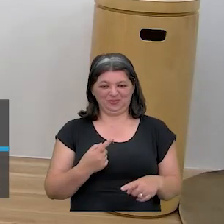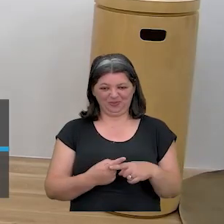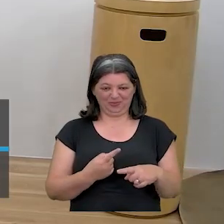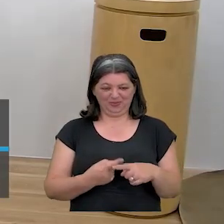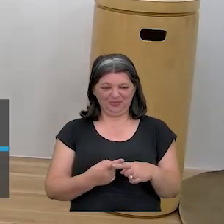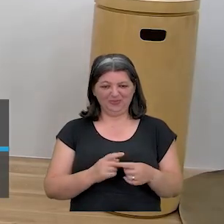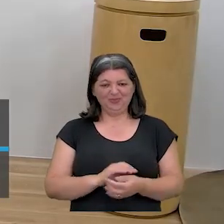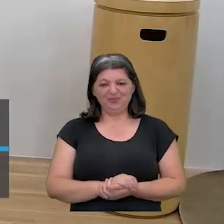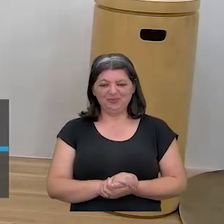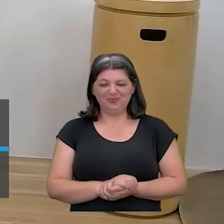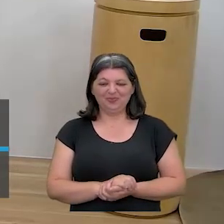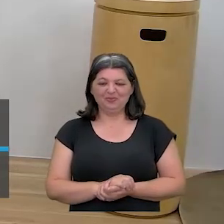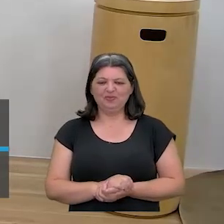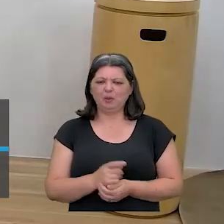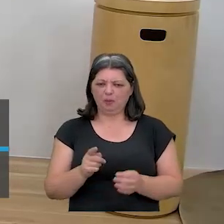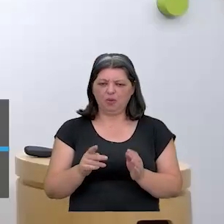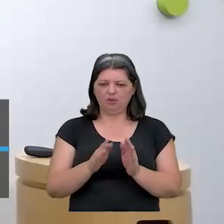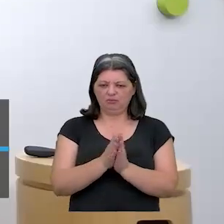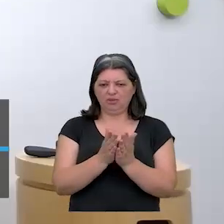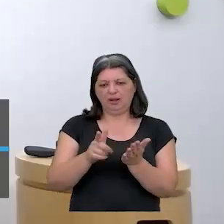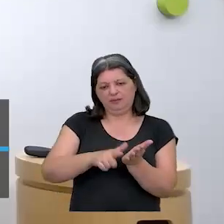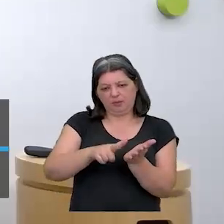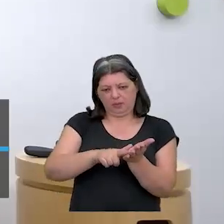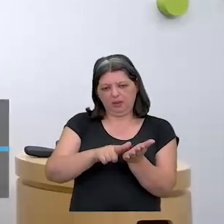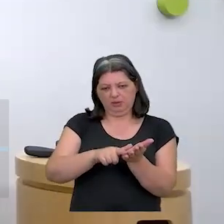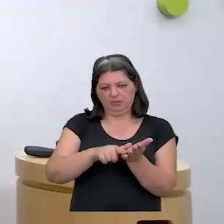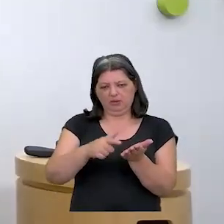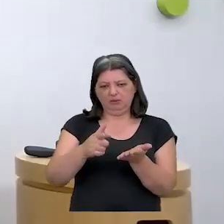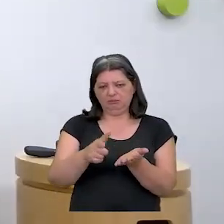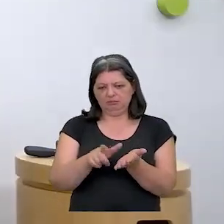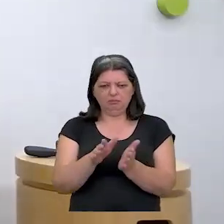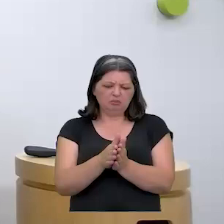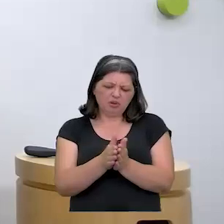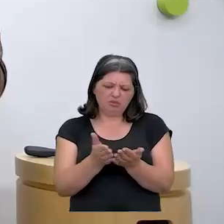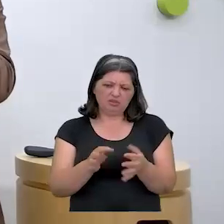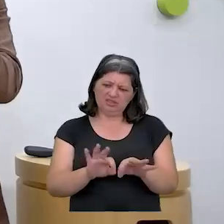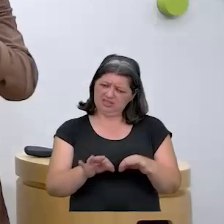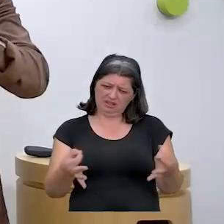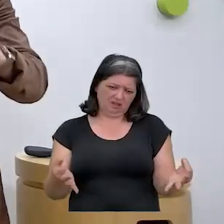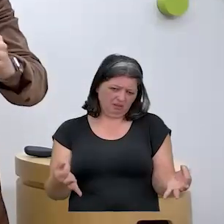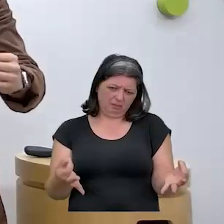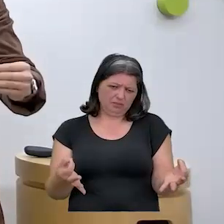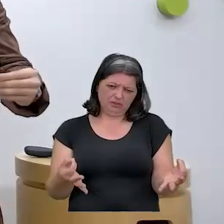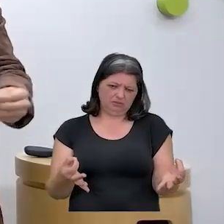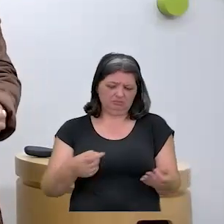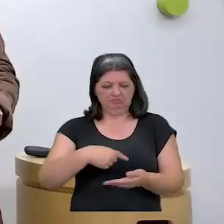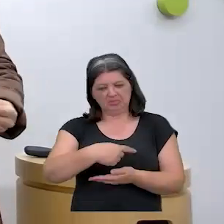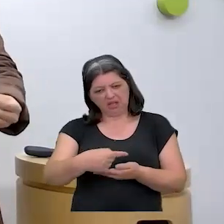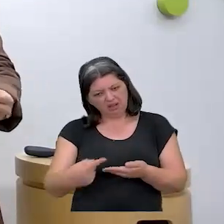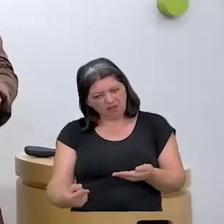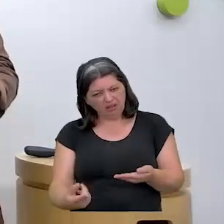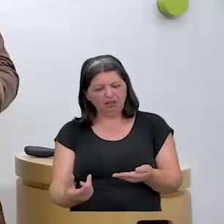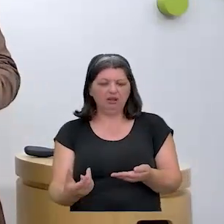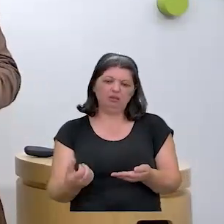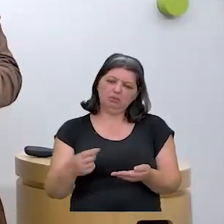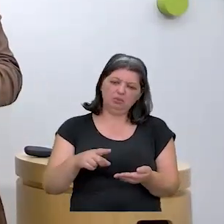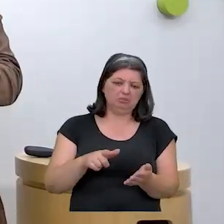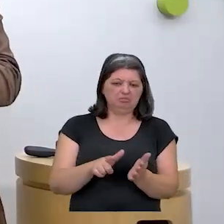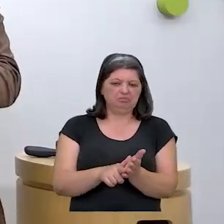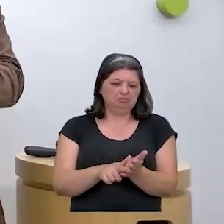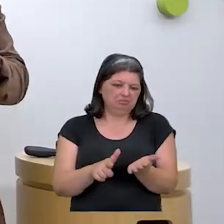fazer... Dobrado assim, ó, pode ser uma coisa super simples. Um papel sulfite normal, papel de caderno, né? Papel aqui,